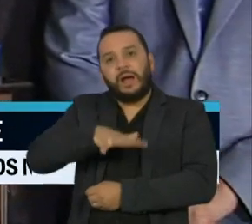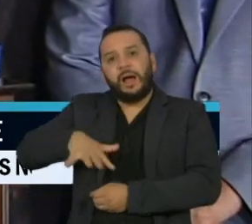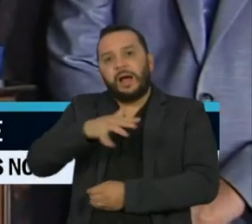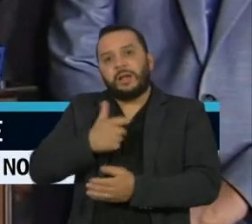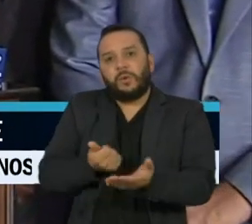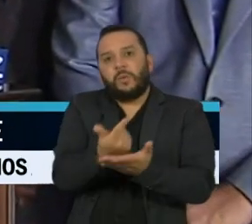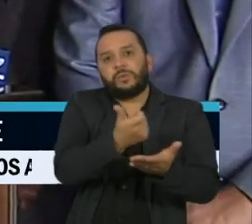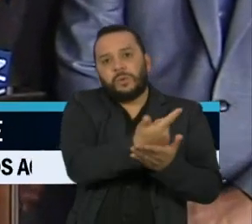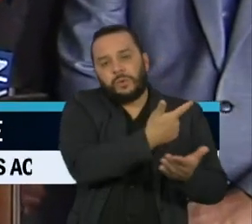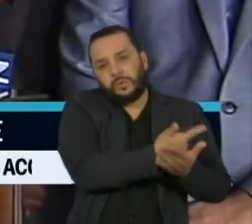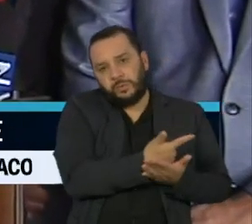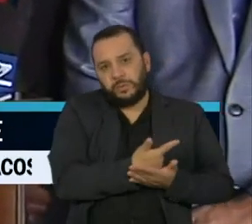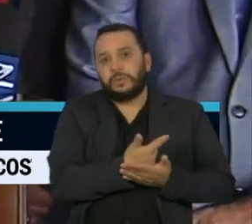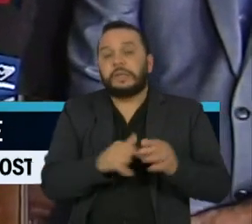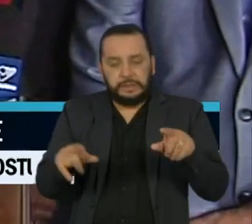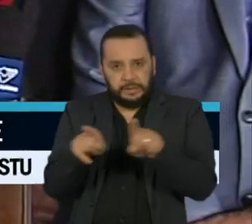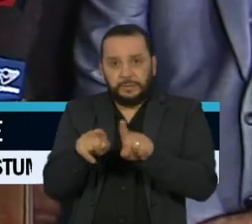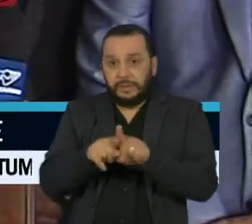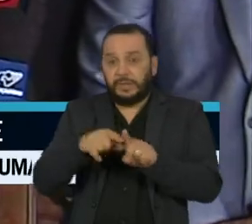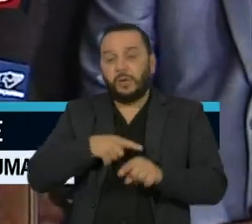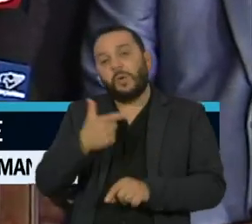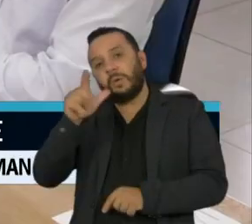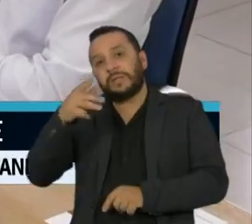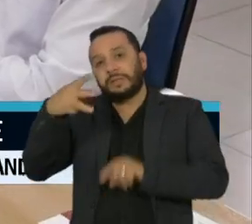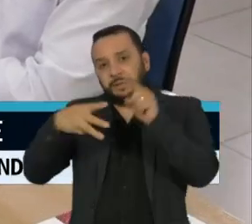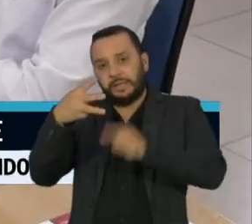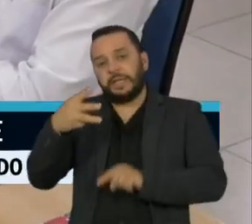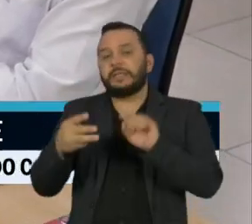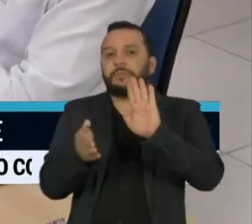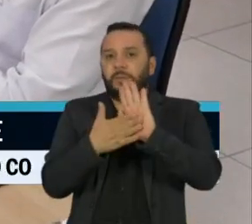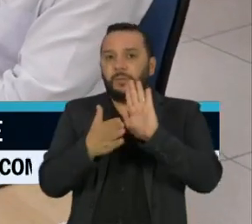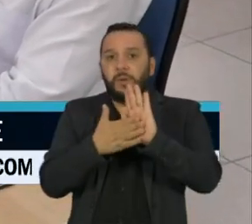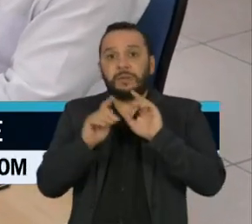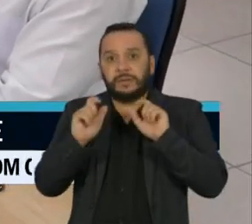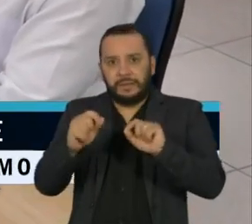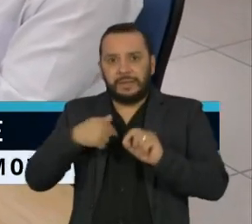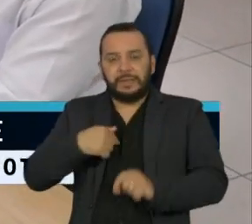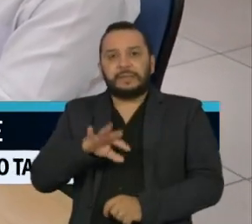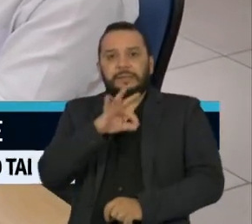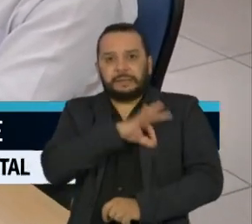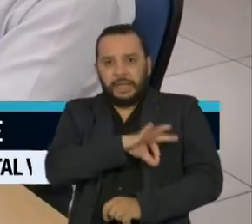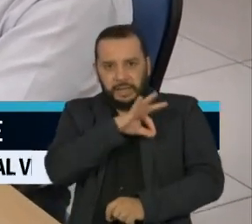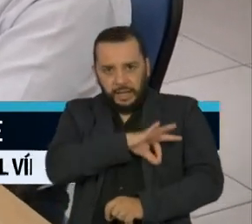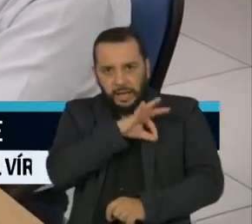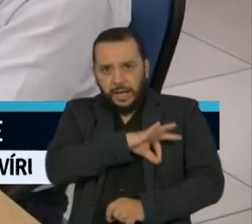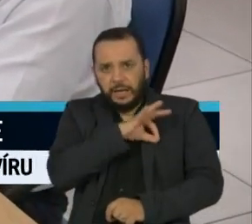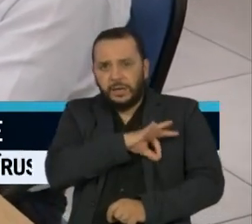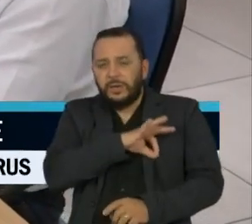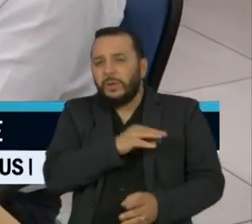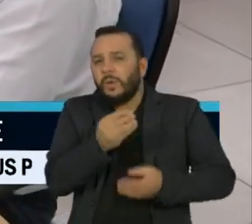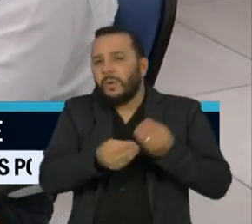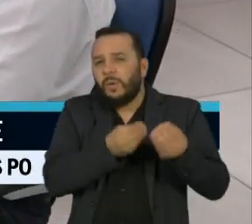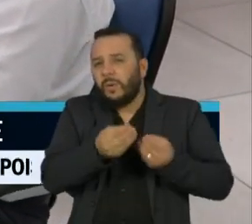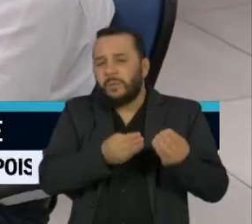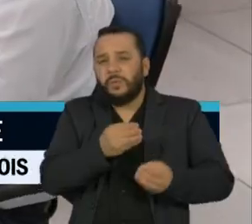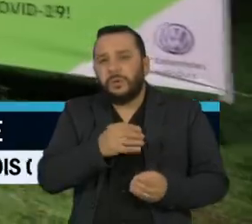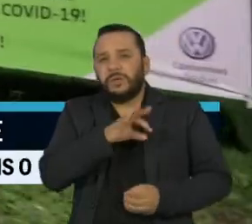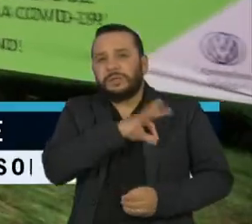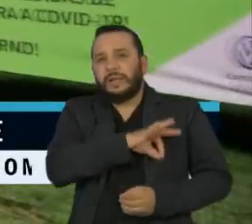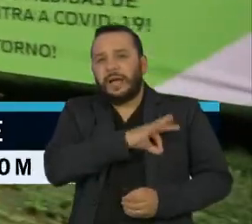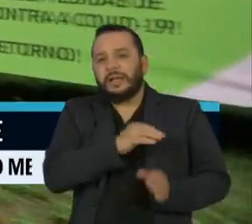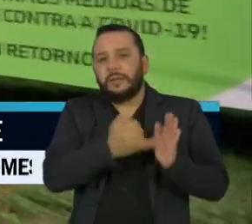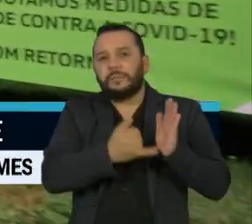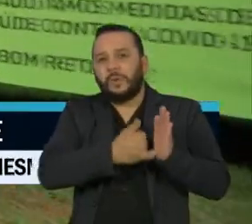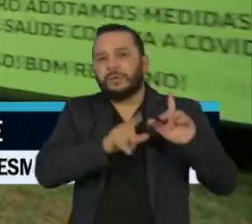mais três propostas complementares nelas pode estar a desoneração da folha de salários com o objetivo de criar empregos